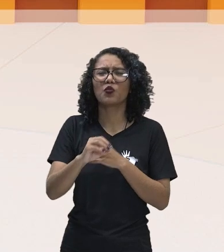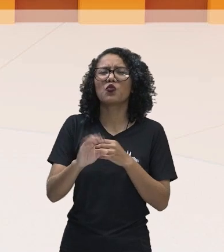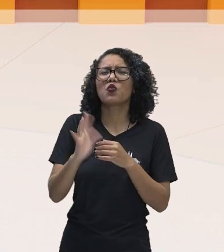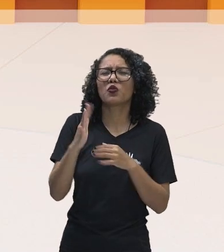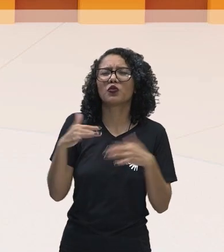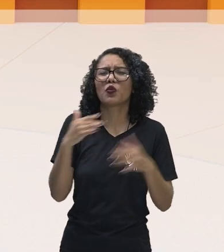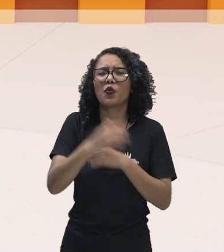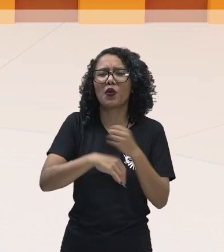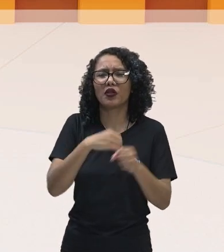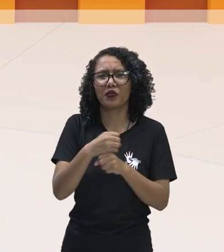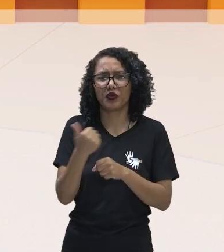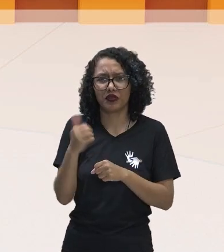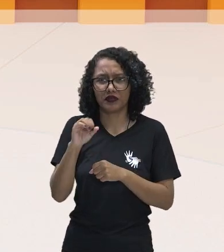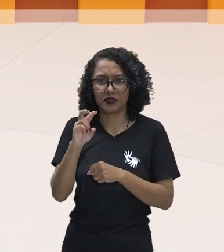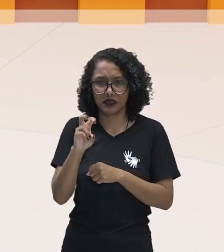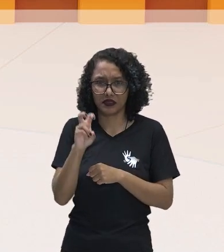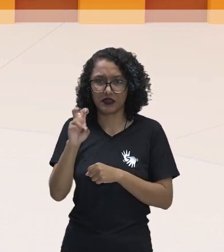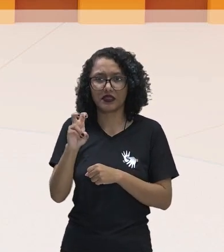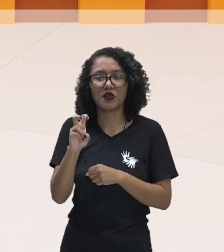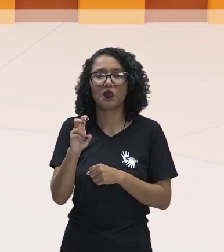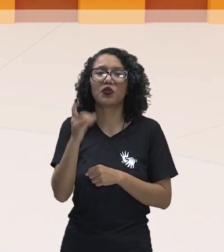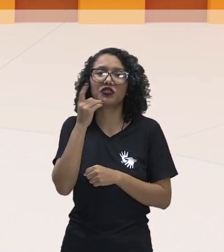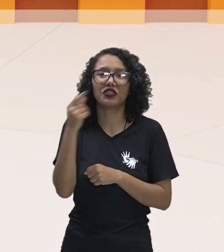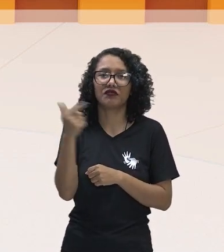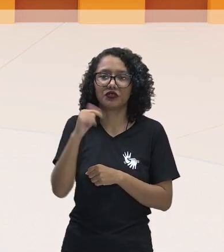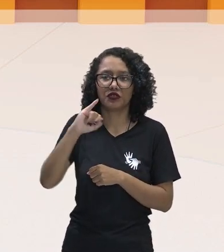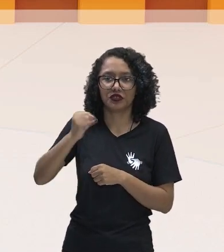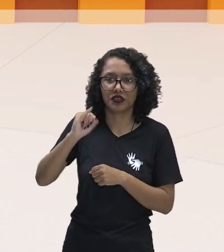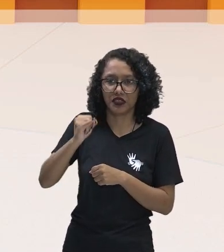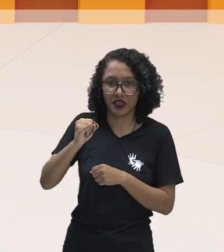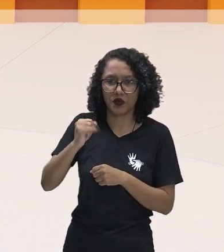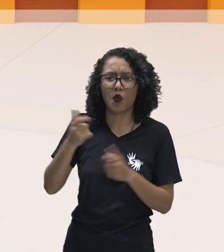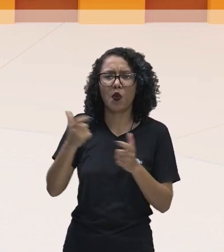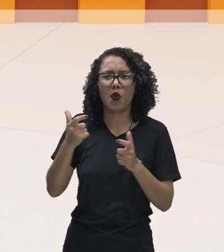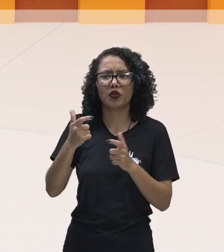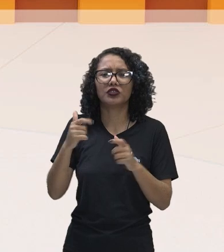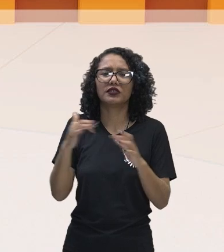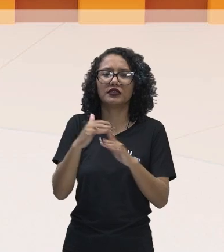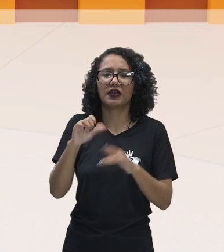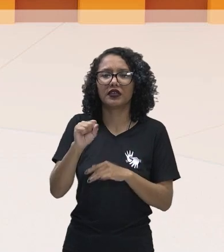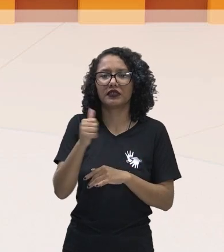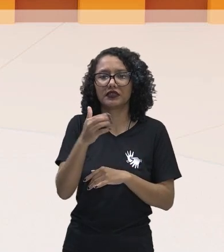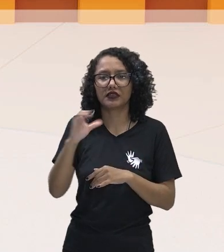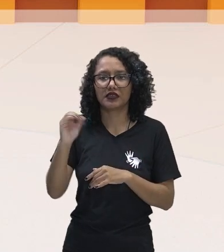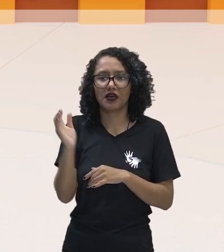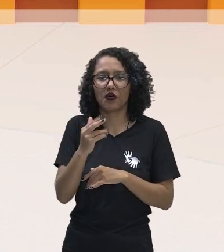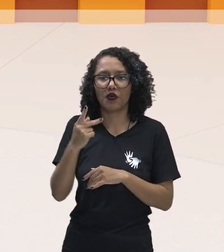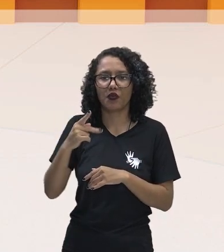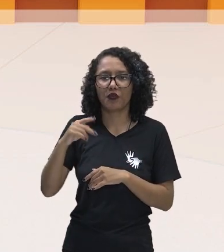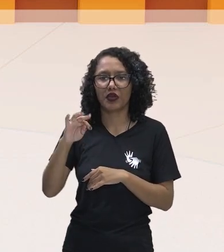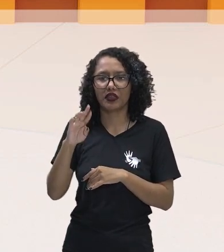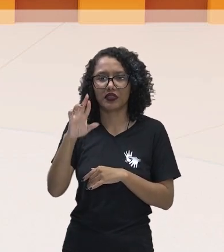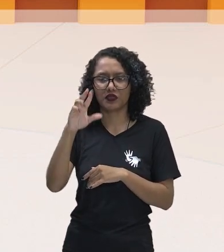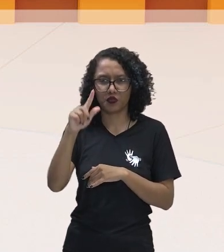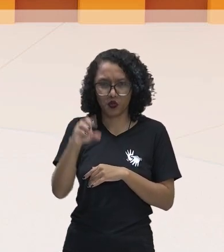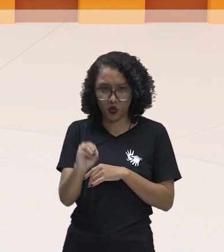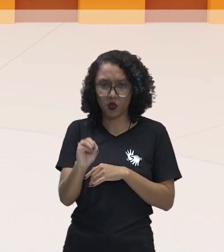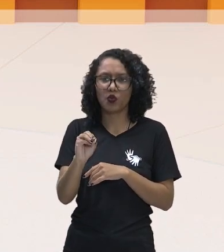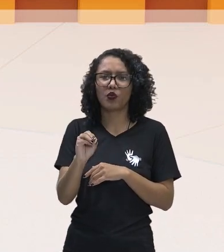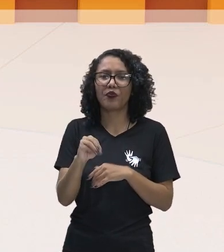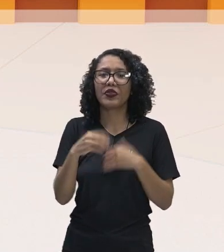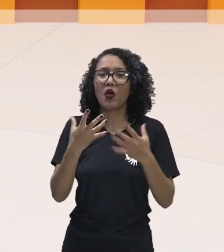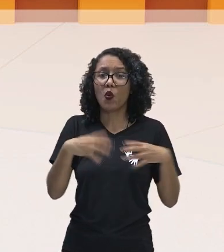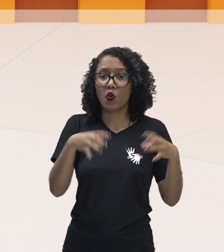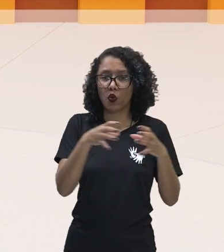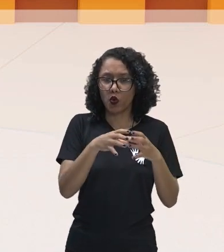em 22 de janeiro de 1905, em São Petersburgo. Então, uma multidão pacífica se dirigiu ao Palácio